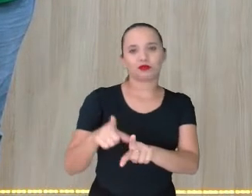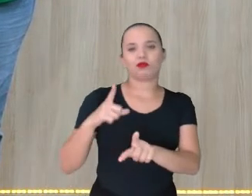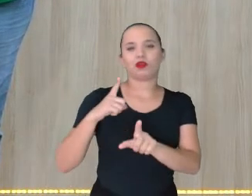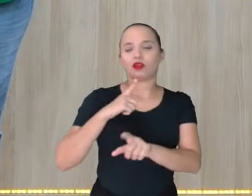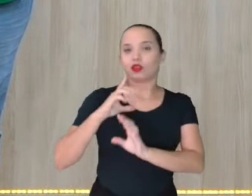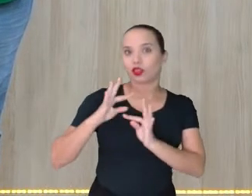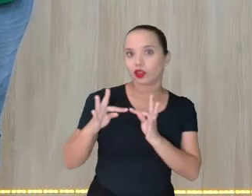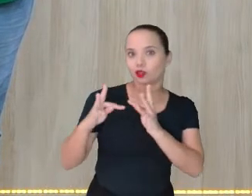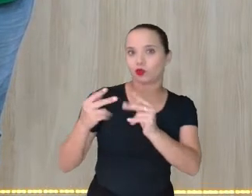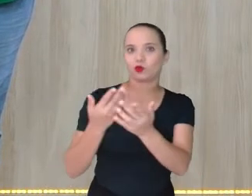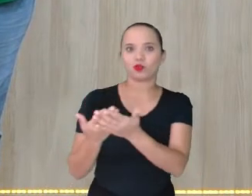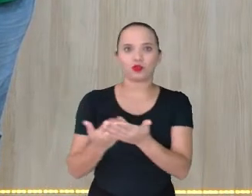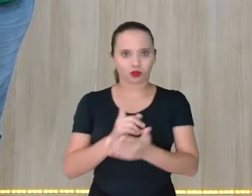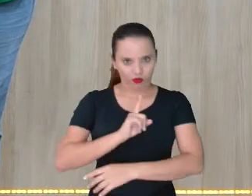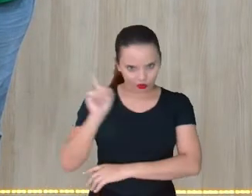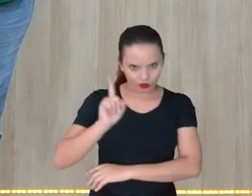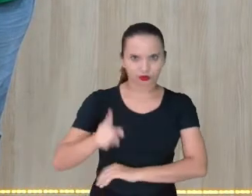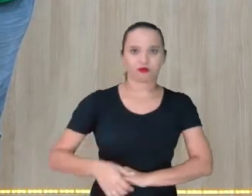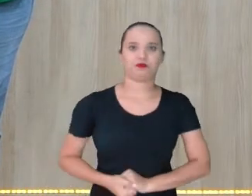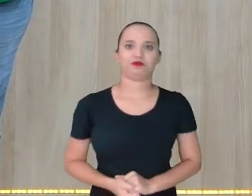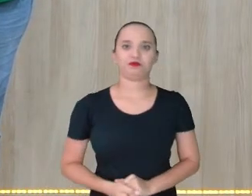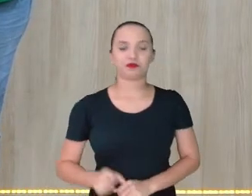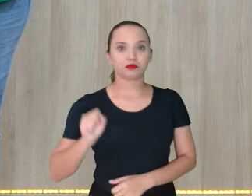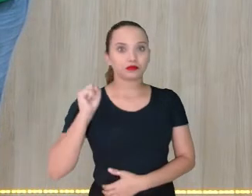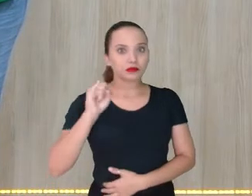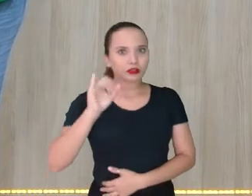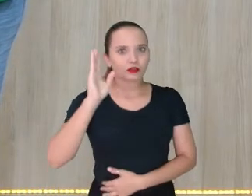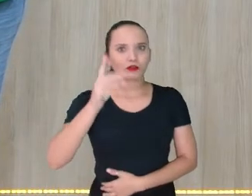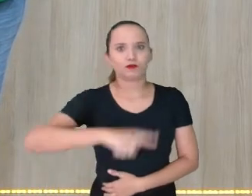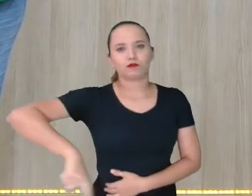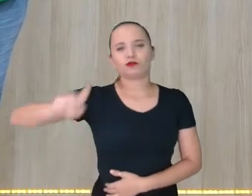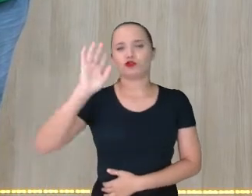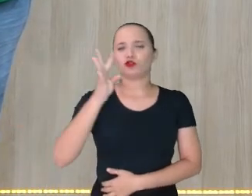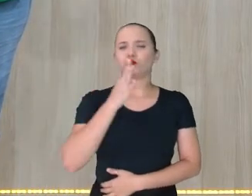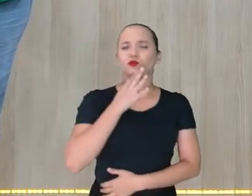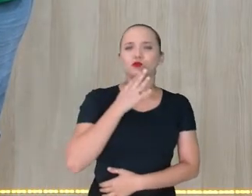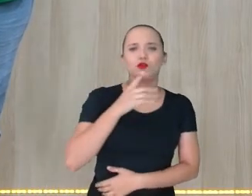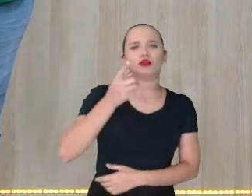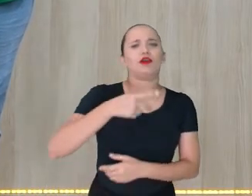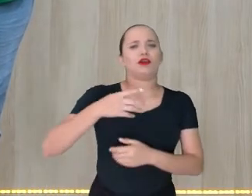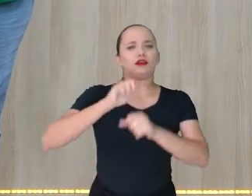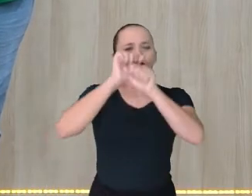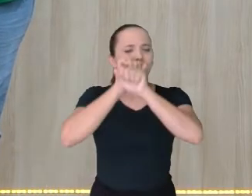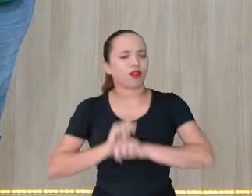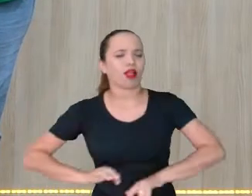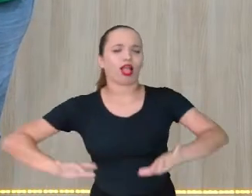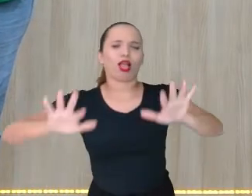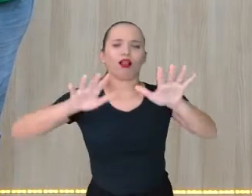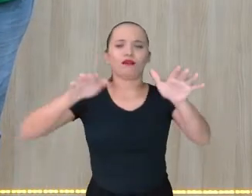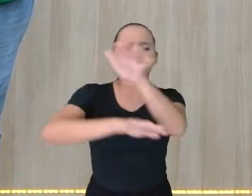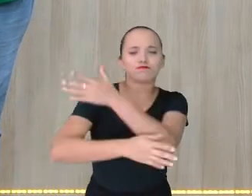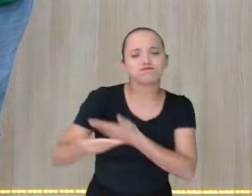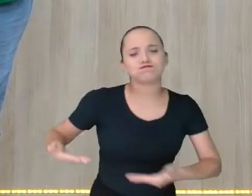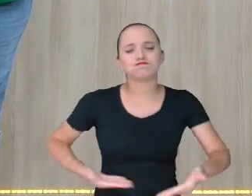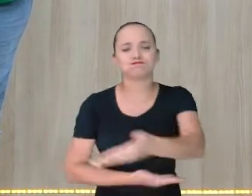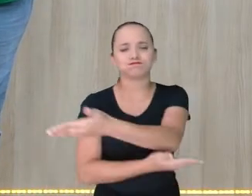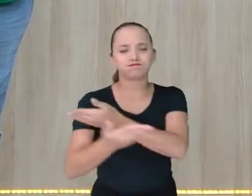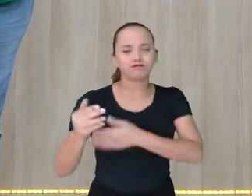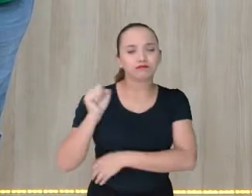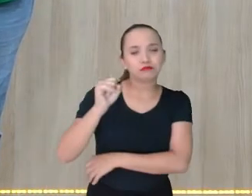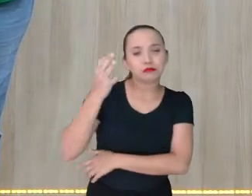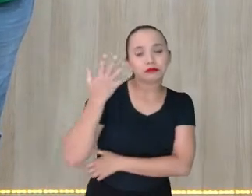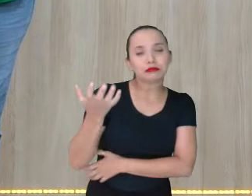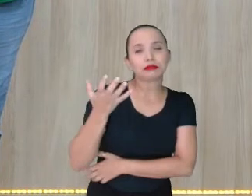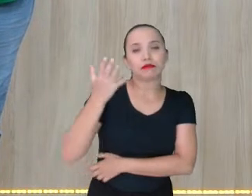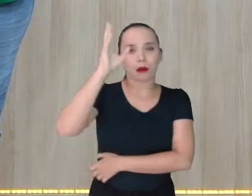a todas as aulas. Se você conhece, né, fale para os seus amigos, fale para os seus familiares, né? Quem tiver a fim de estudar um